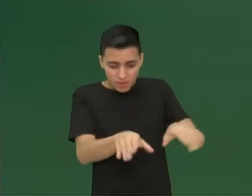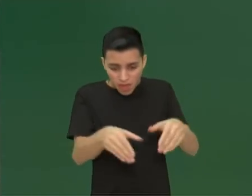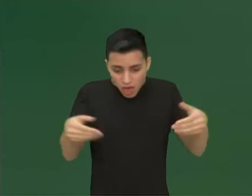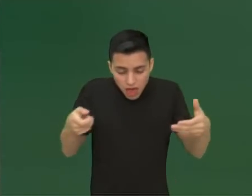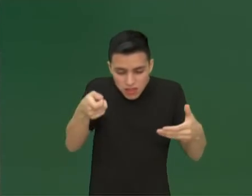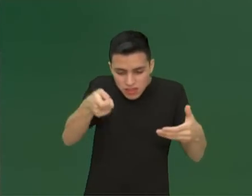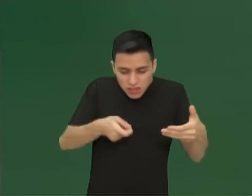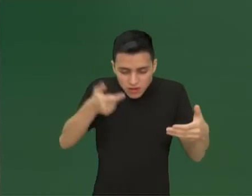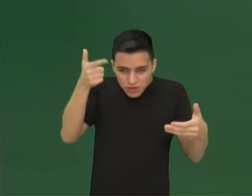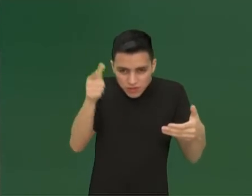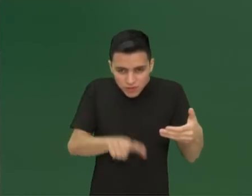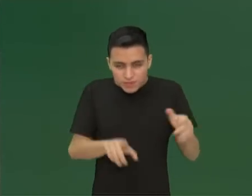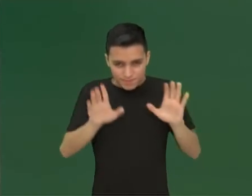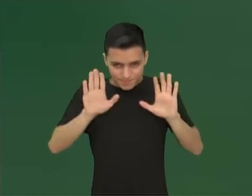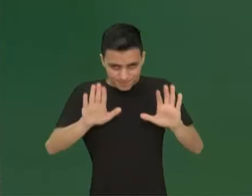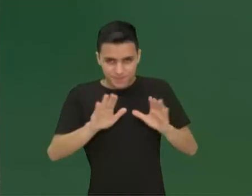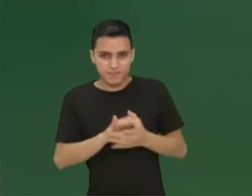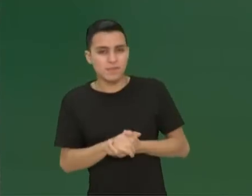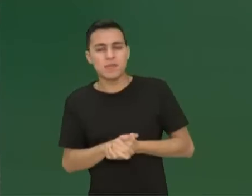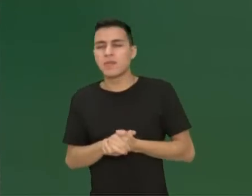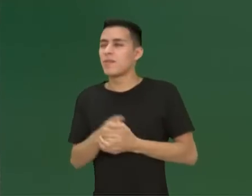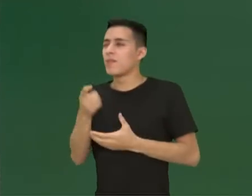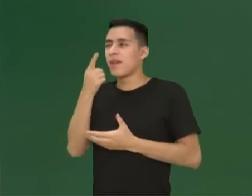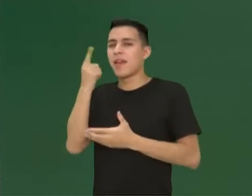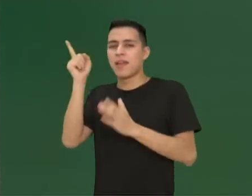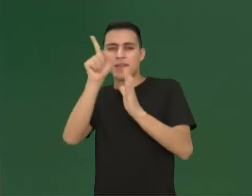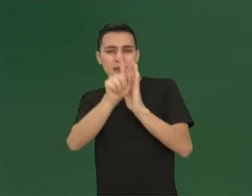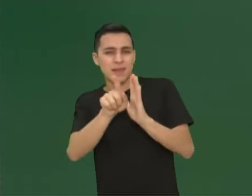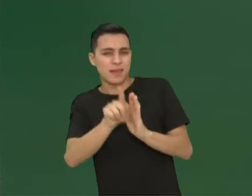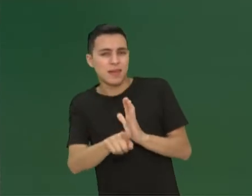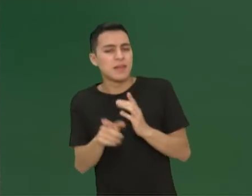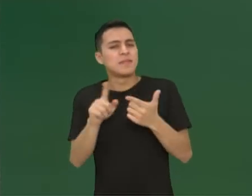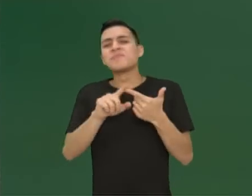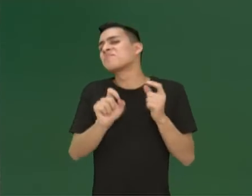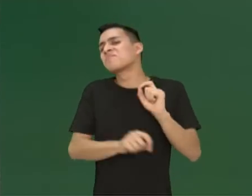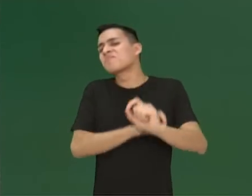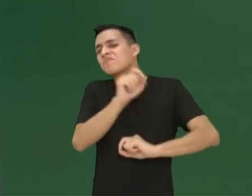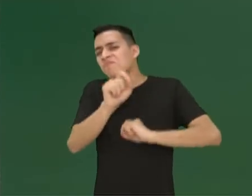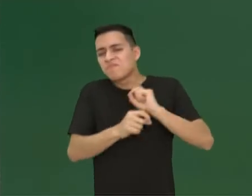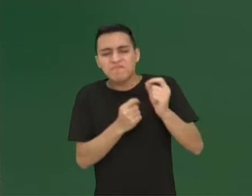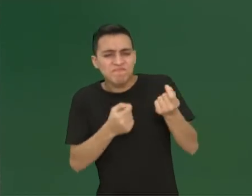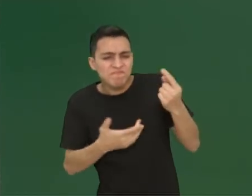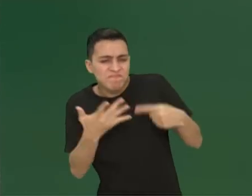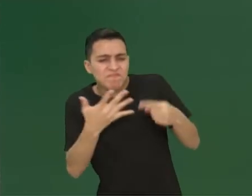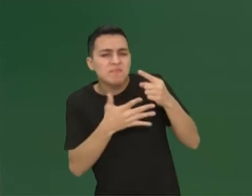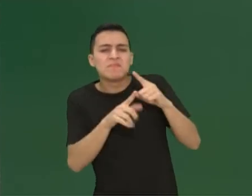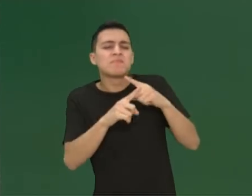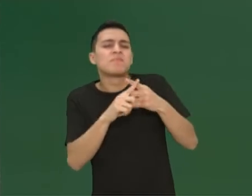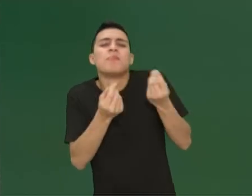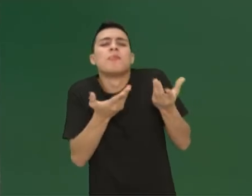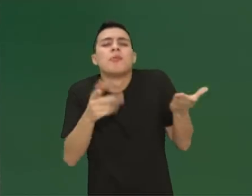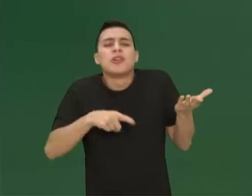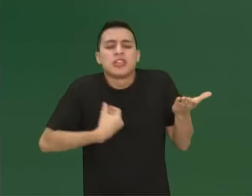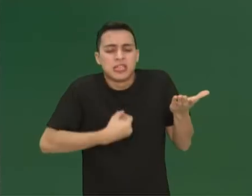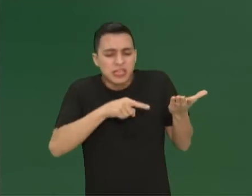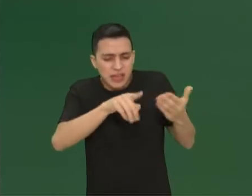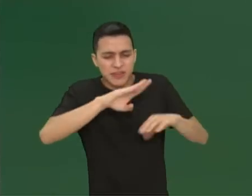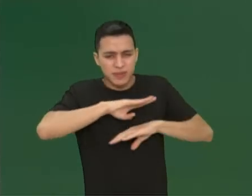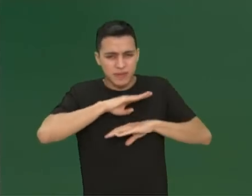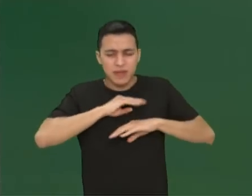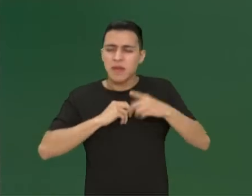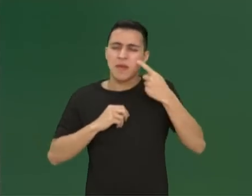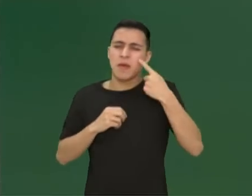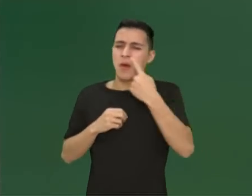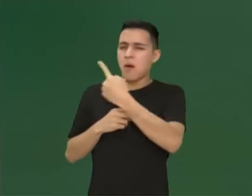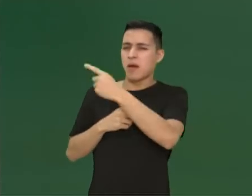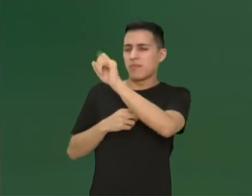Vamos começar nossa aula hoje fazendo algumas perguntas, questionando algumas situações? Repare na imagem. A gente tem